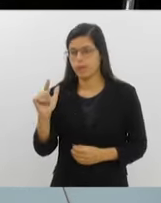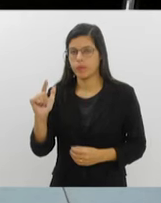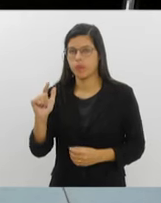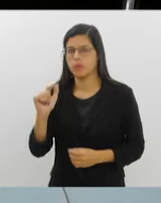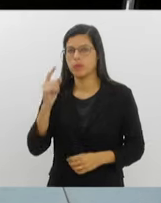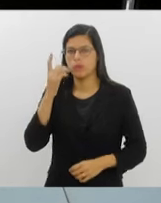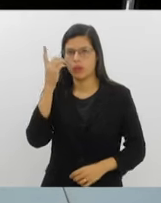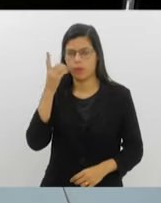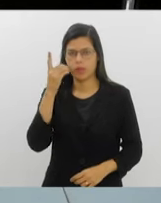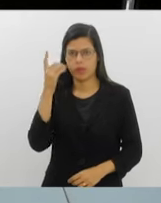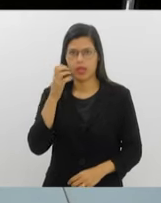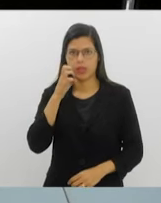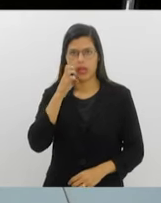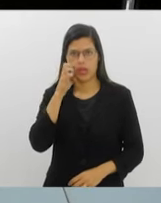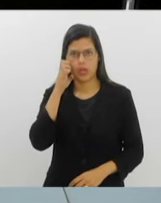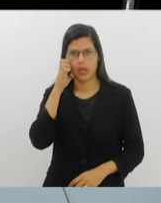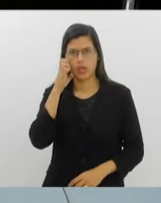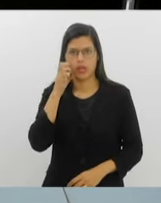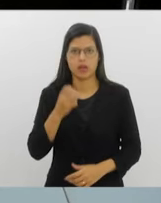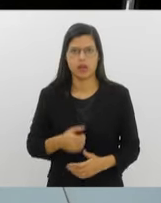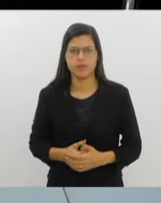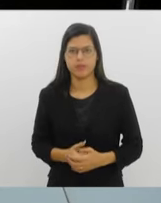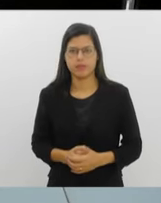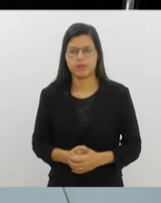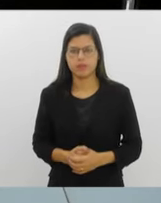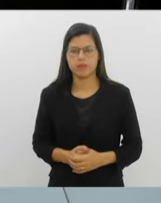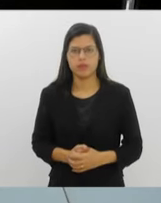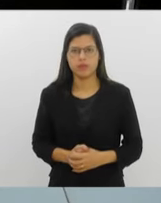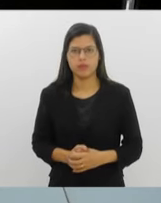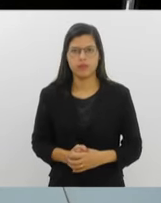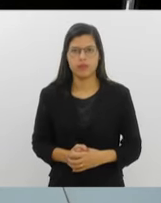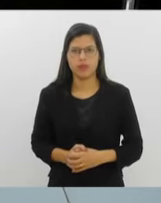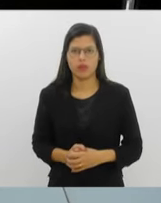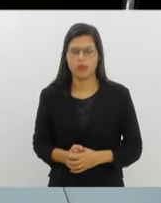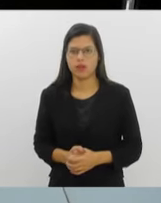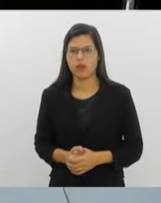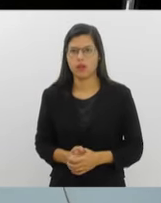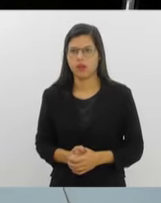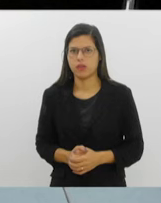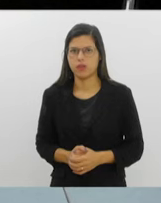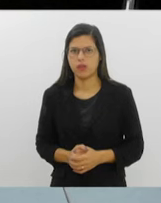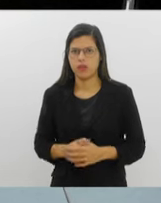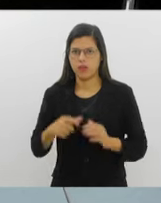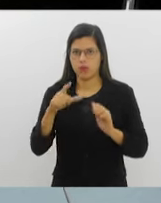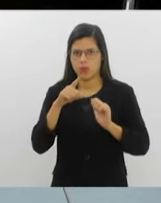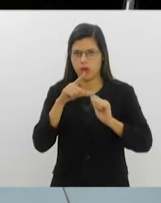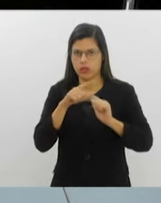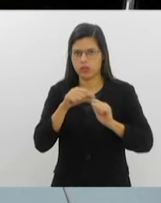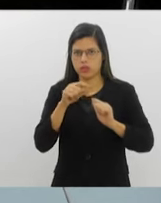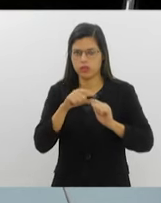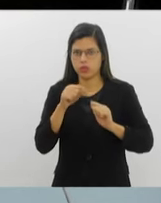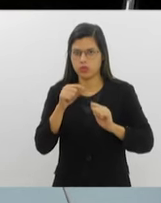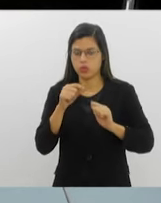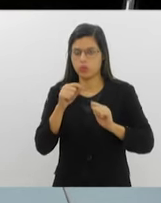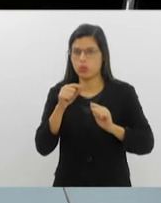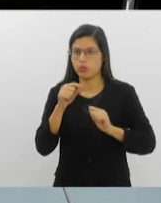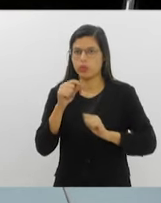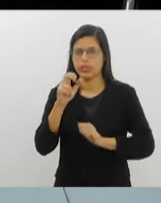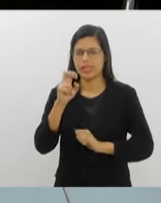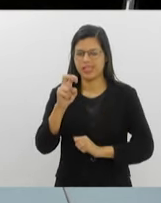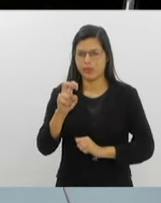deputada Érica Takimoto coloca no seu artigo 5º